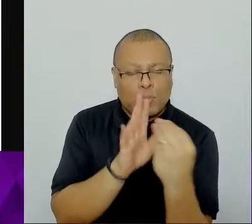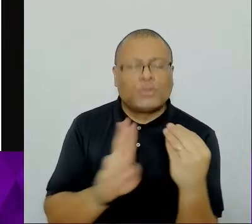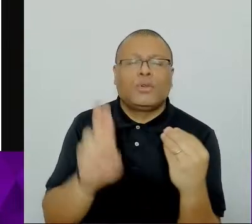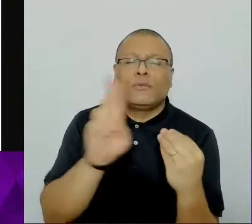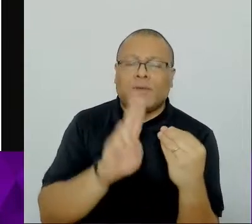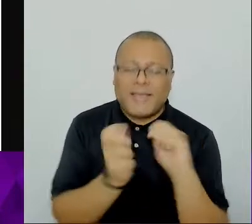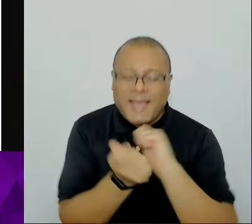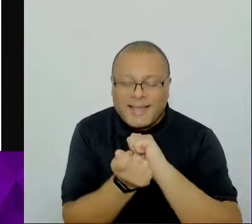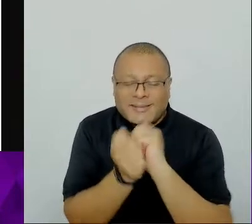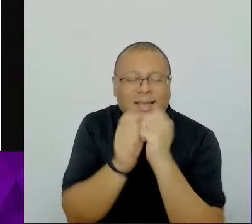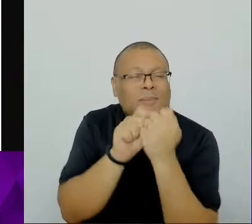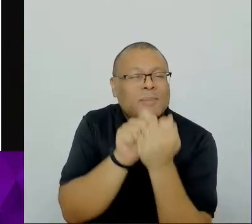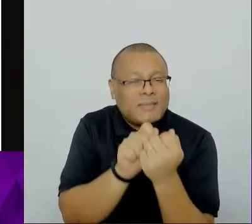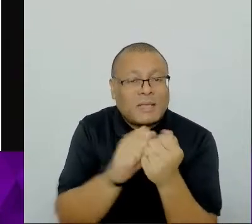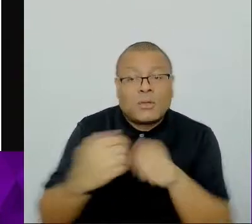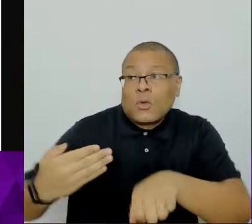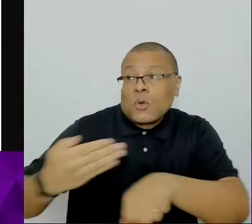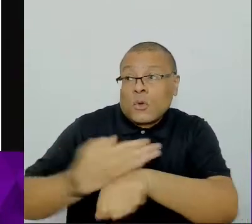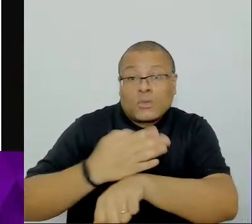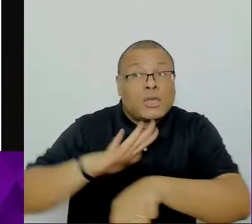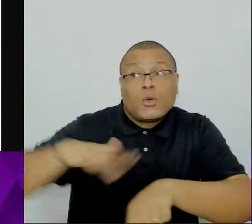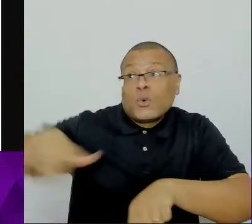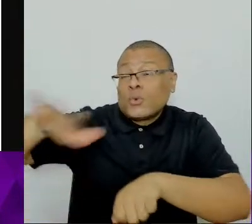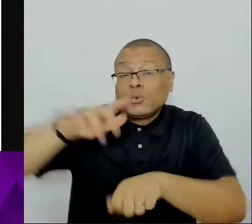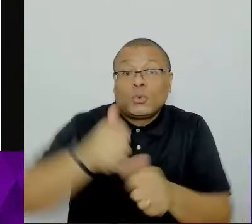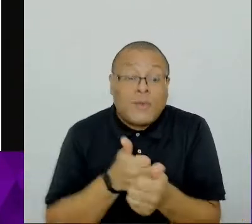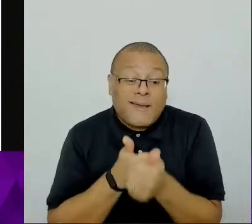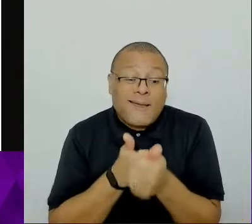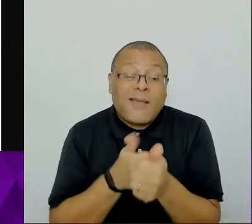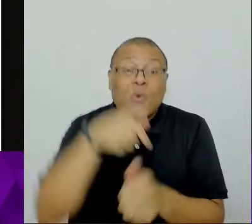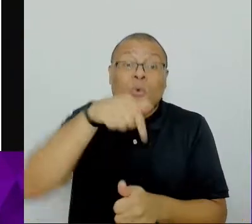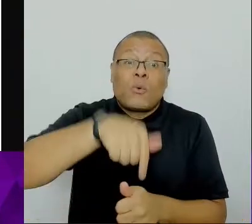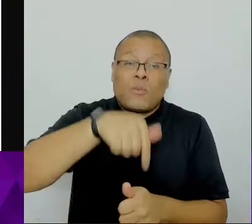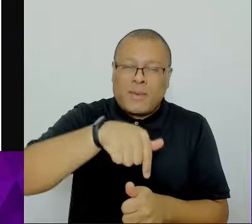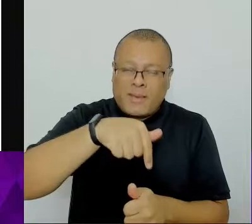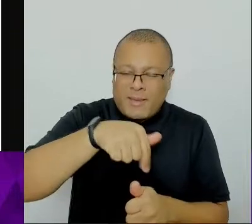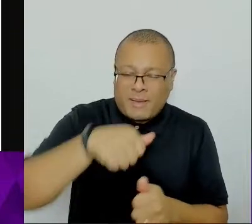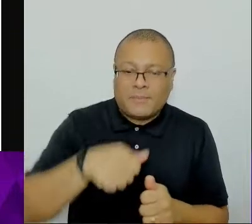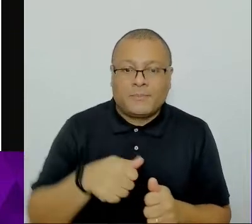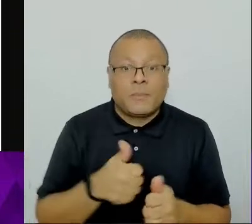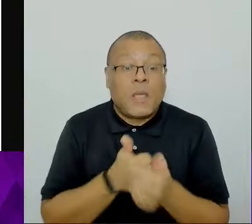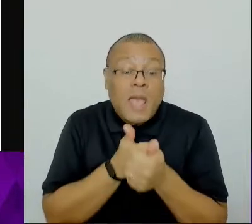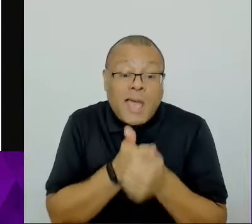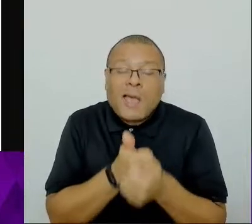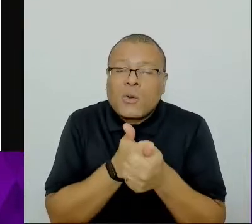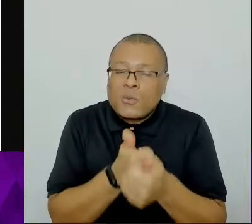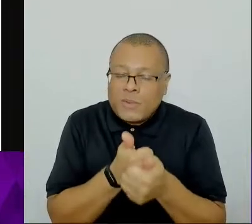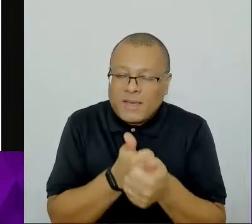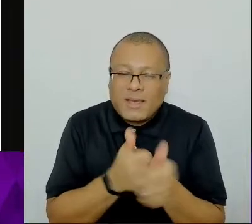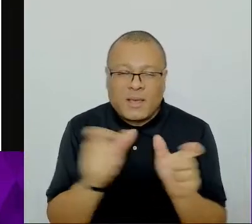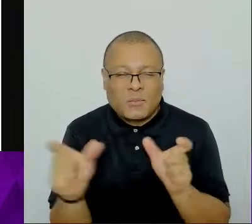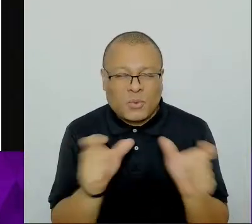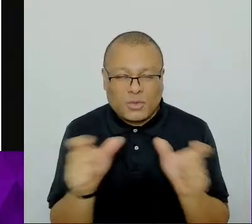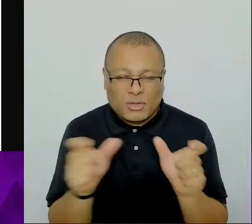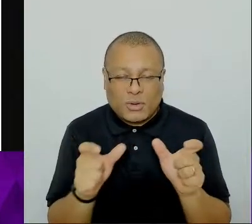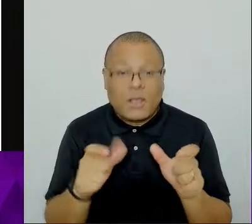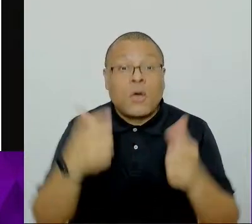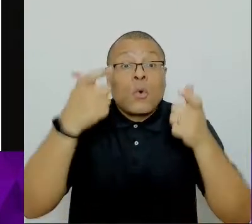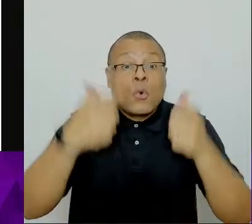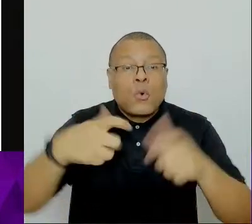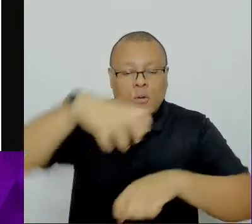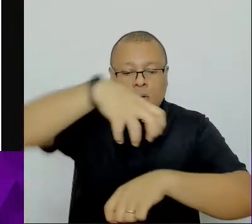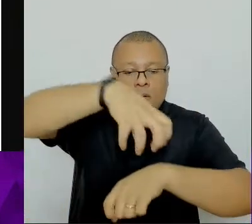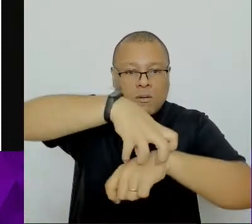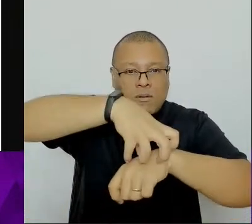que você consegue colocar ele em produção, monitorar esse modelo, monitorar o servidor onde está alocado